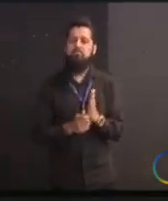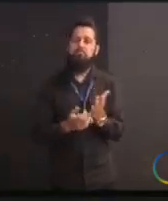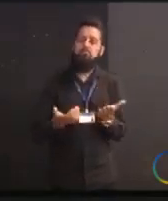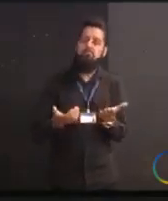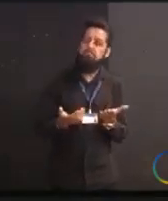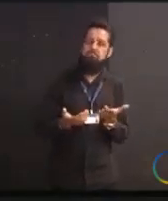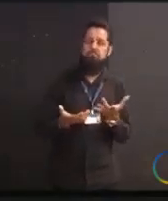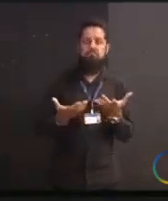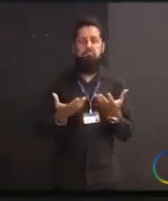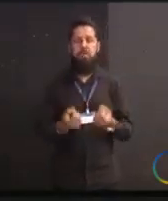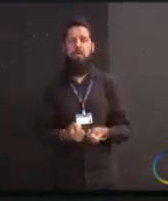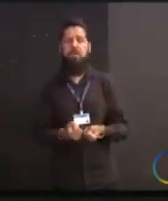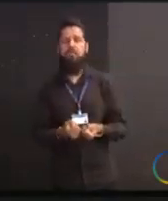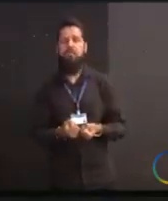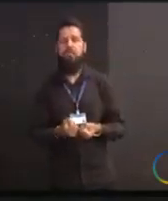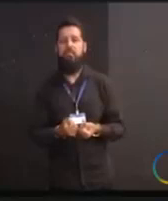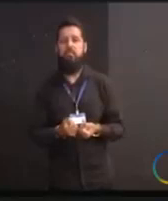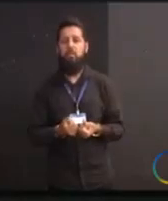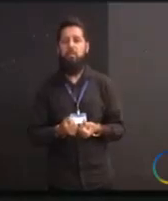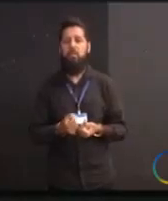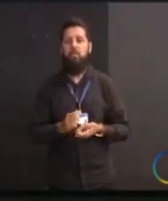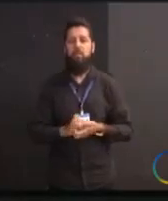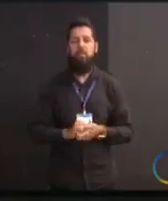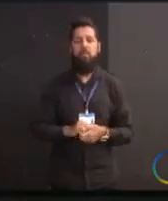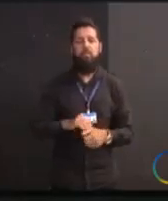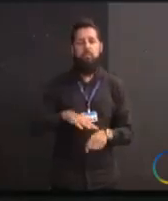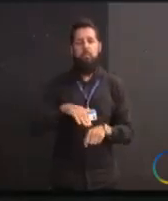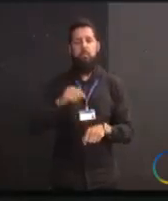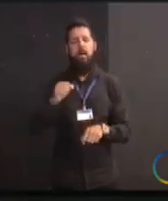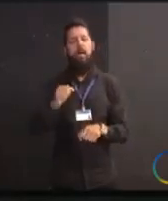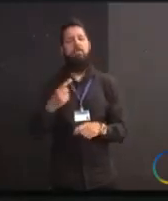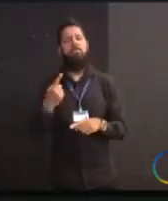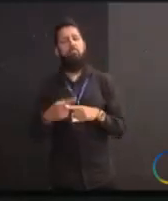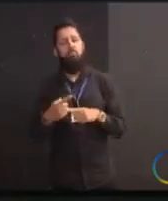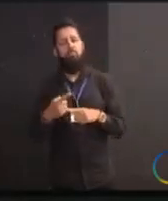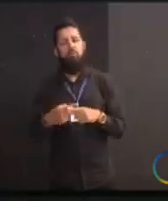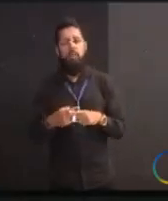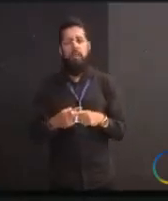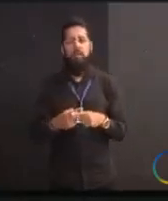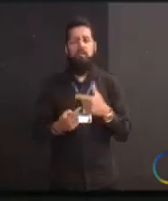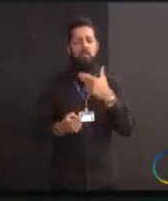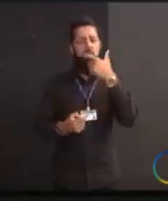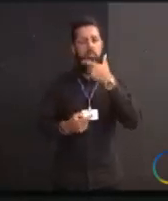creio. Pelo fato dele ter sido um homem bom,